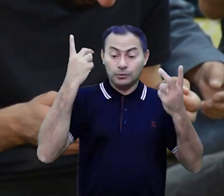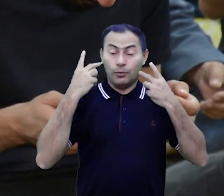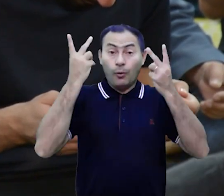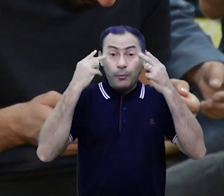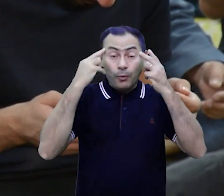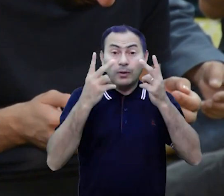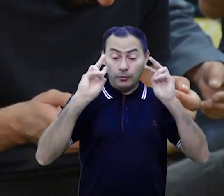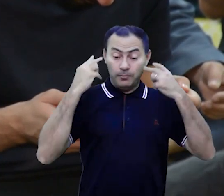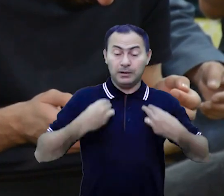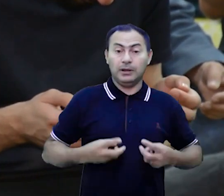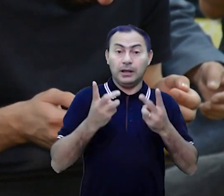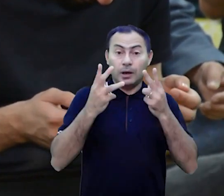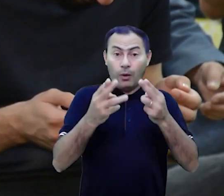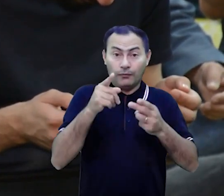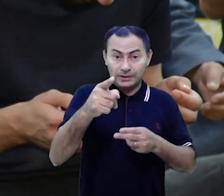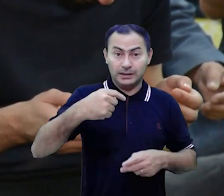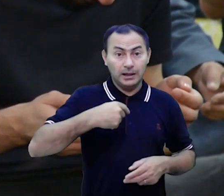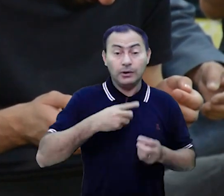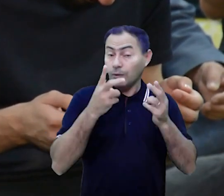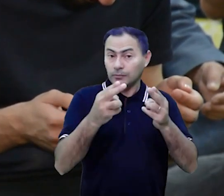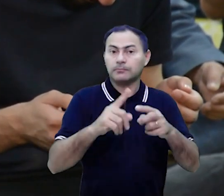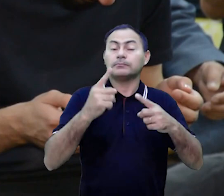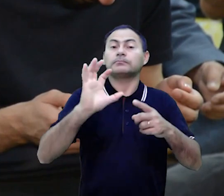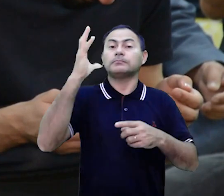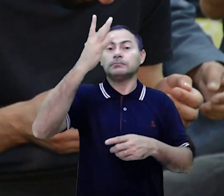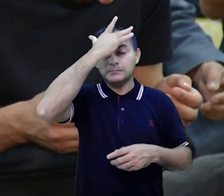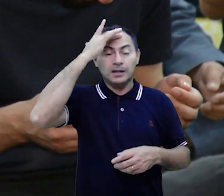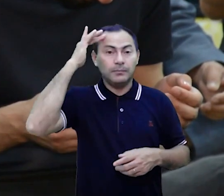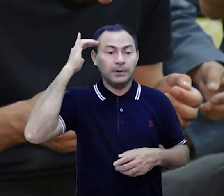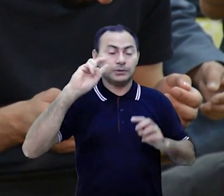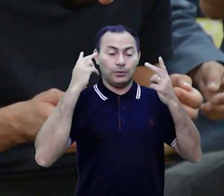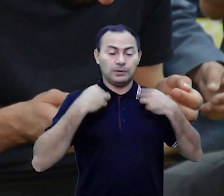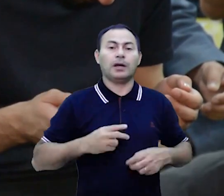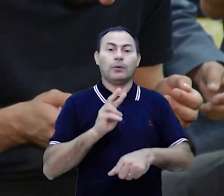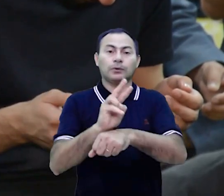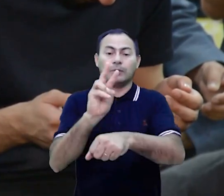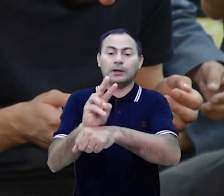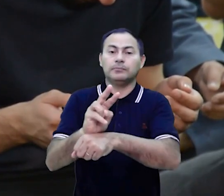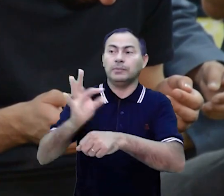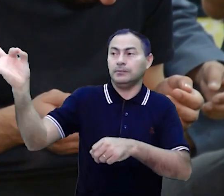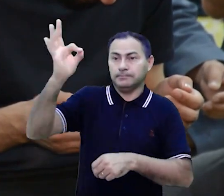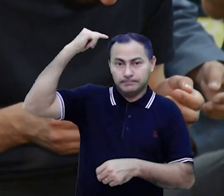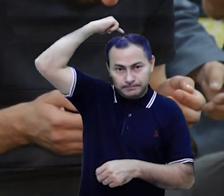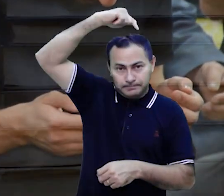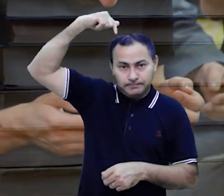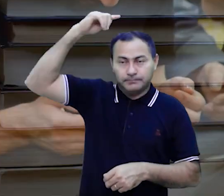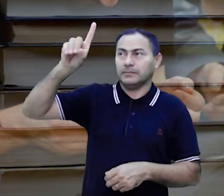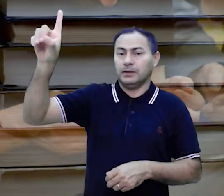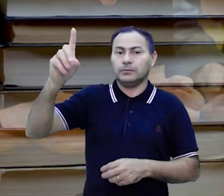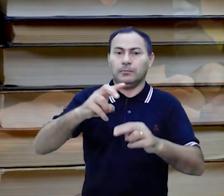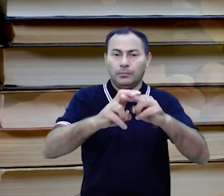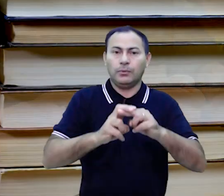são tão humanos quanto você e eu. Mas acontece que eram seres humanos controlados pelo Espírito Santo